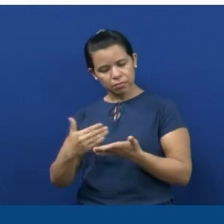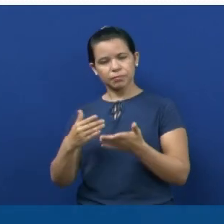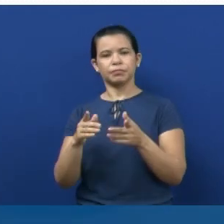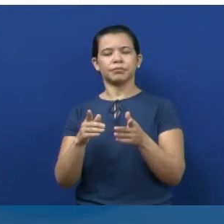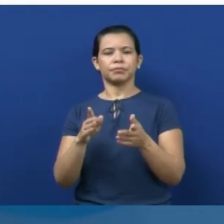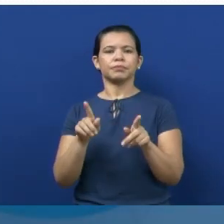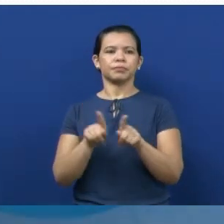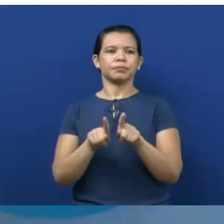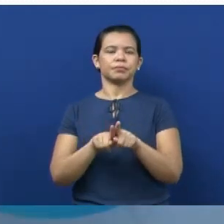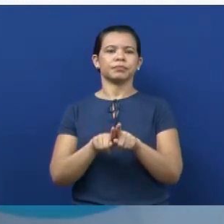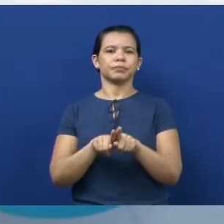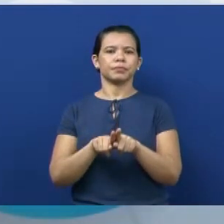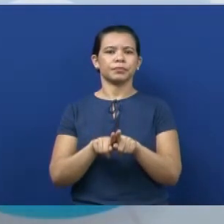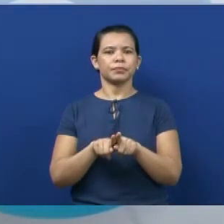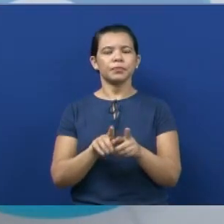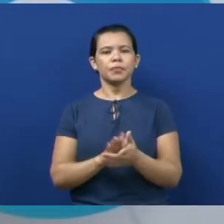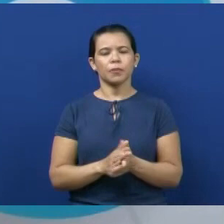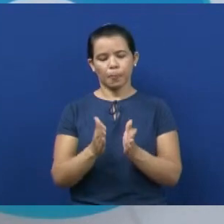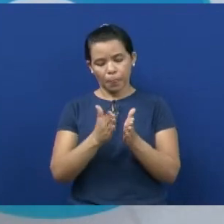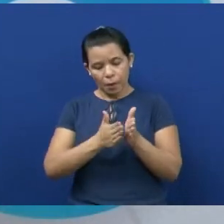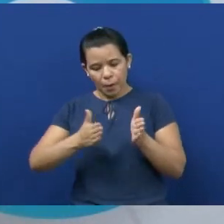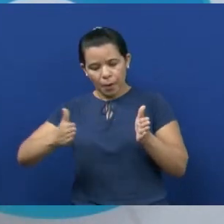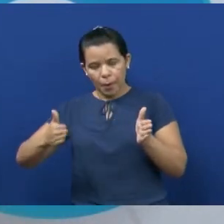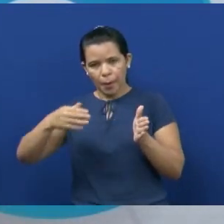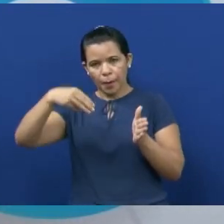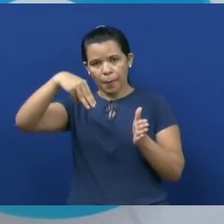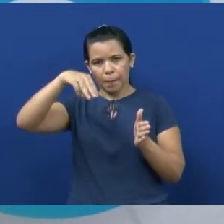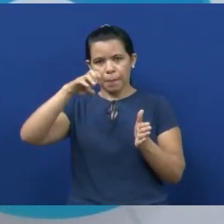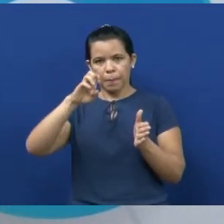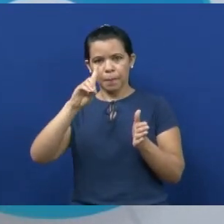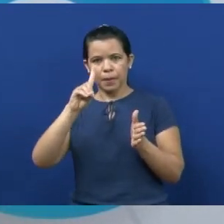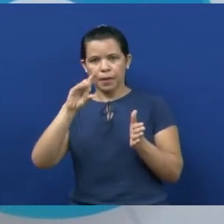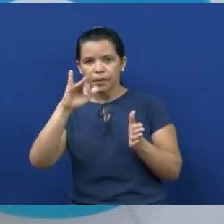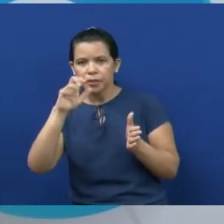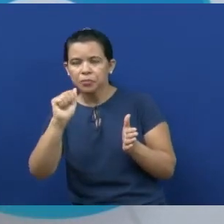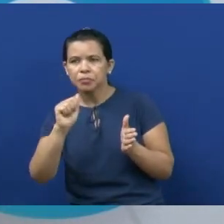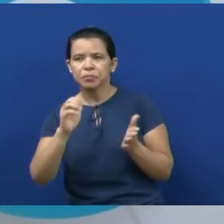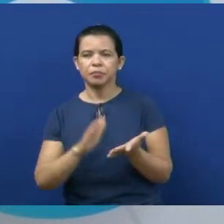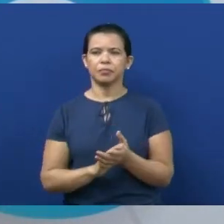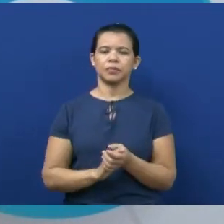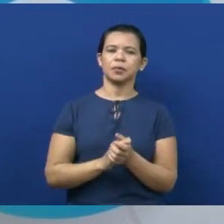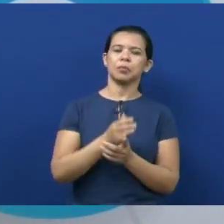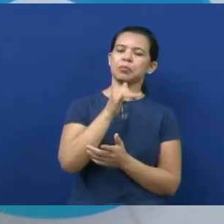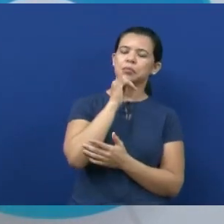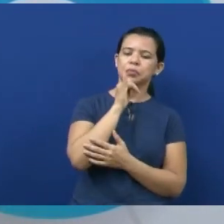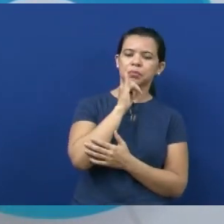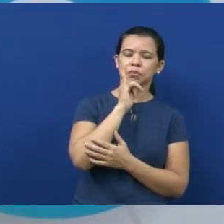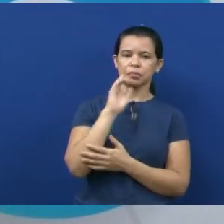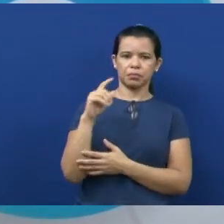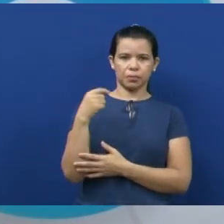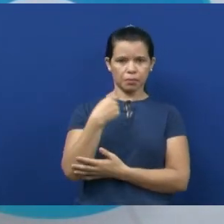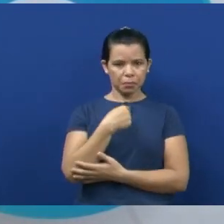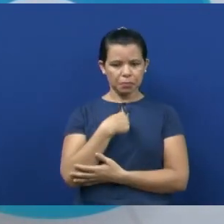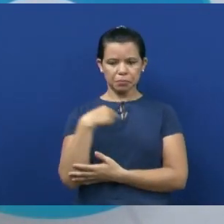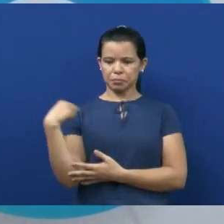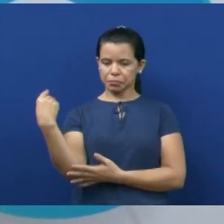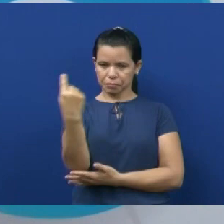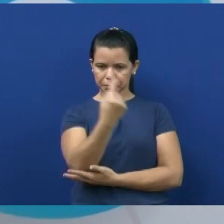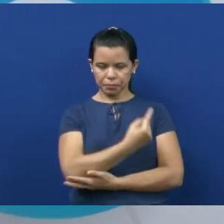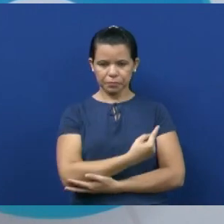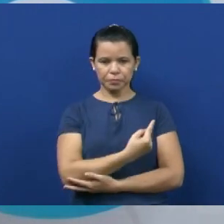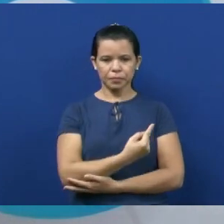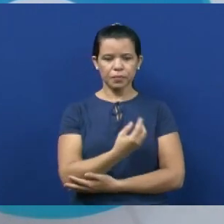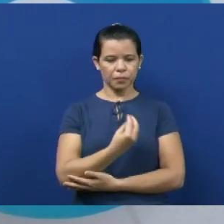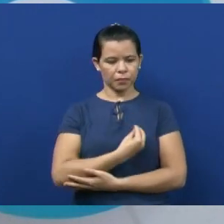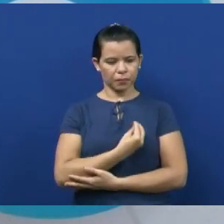Eu, como um sujeito histórico contemporâneo, como todos nós que vivemos na contemporaneidade, nós